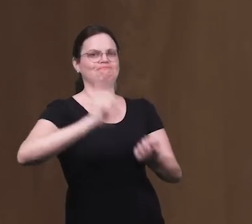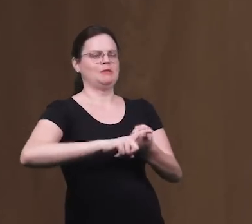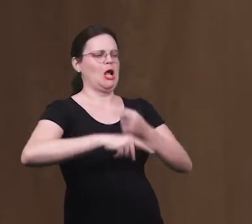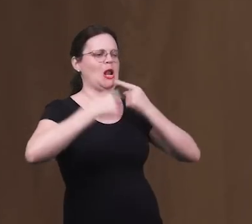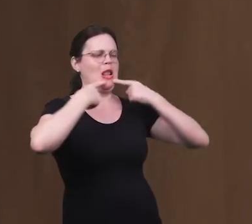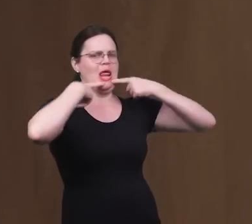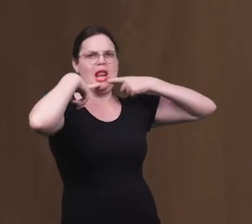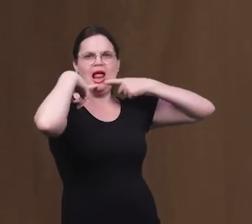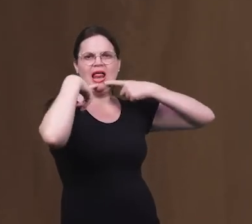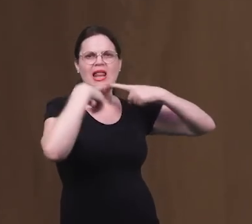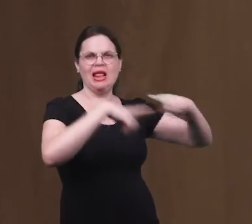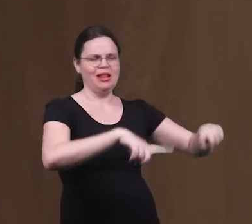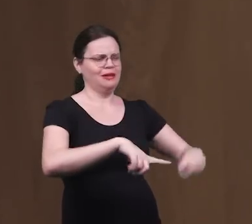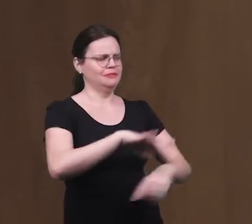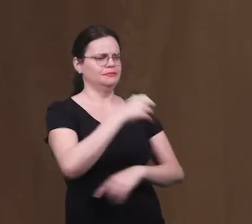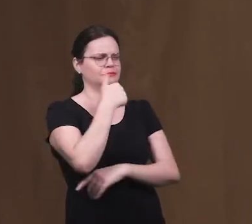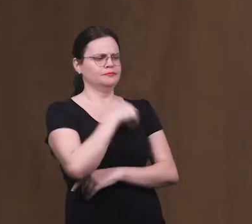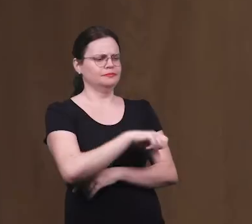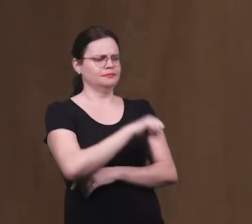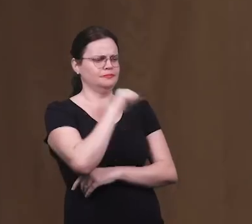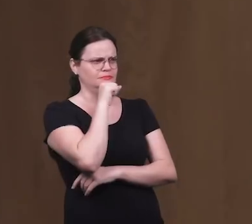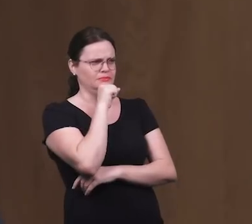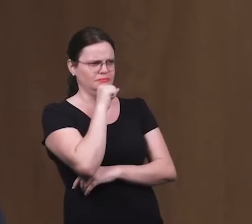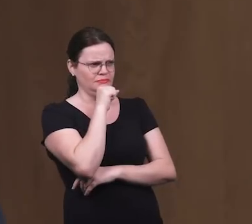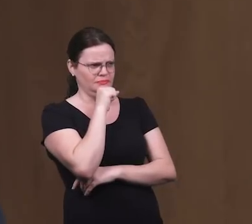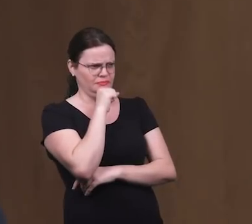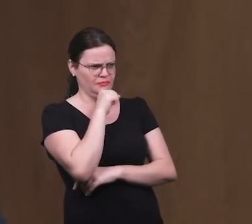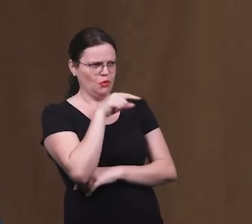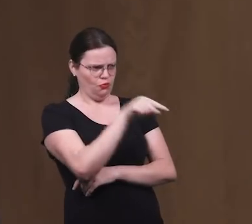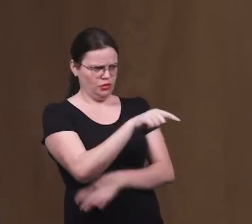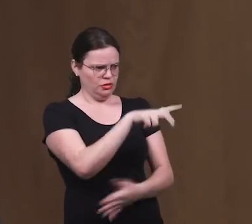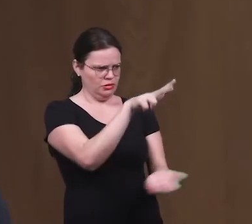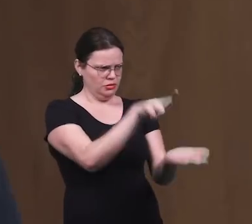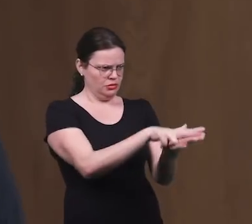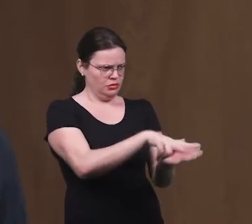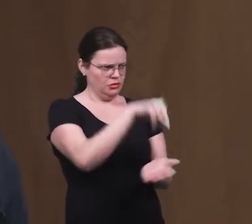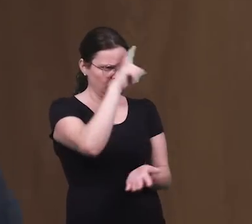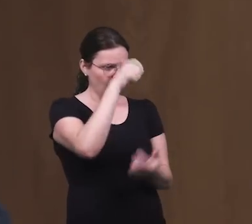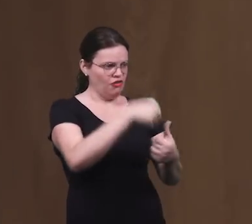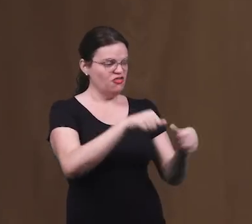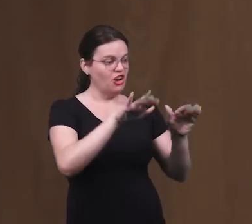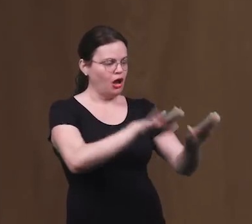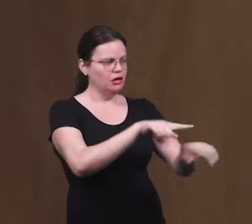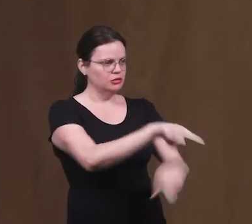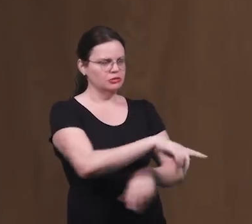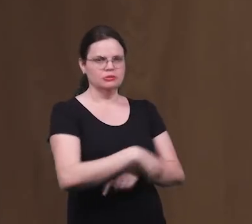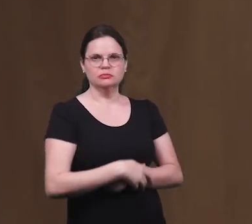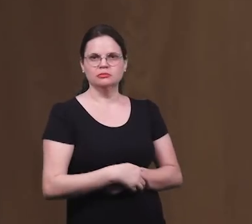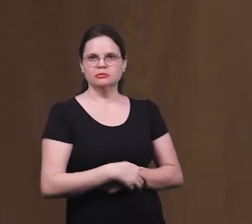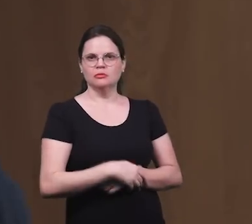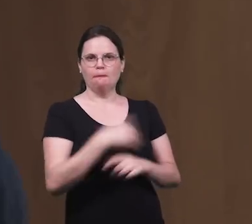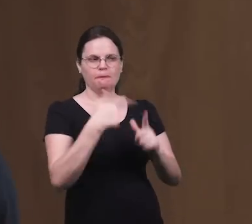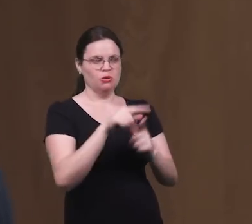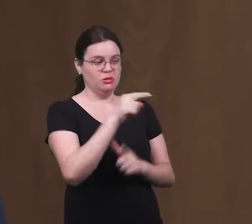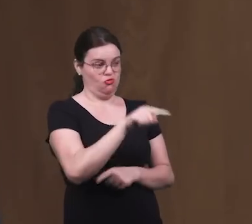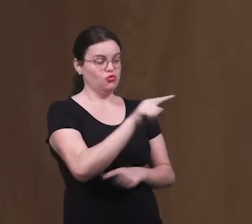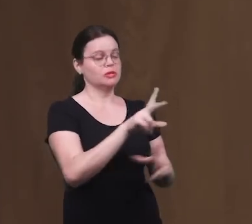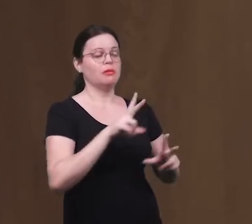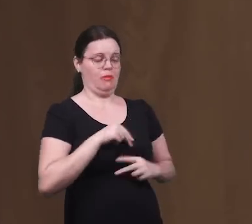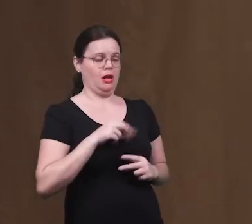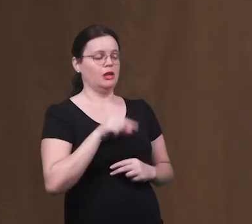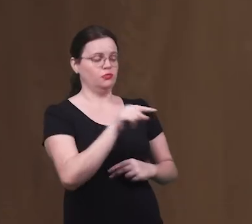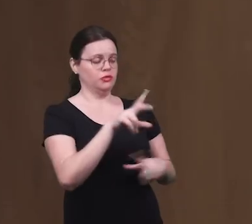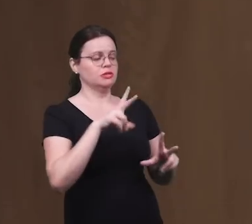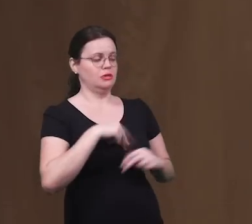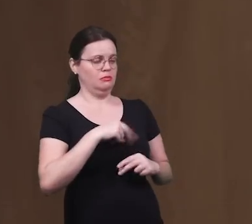mãe. Mãe, é nesse leito de hospital que é o lugar da senhora. A senhora merece tudo